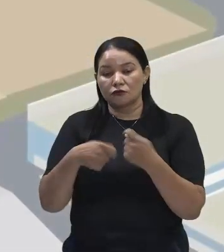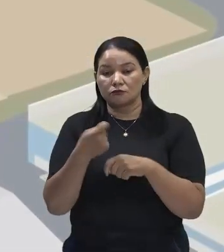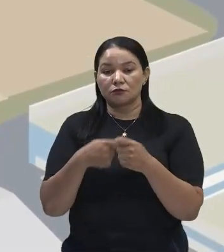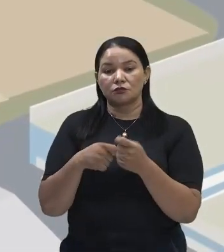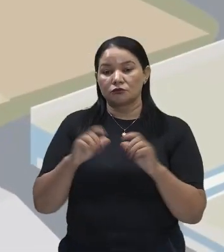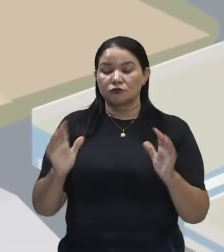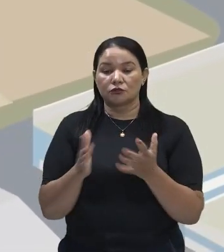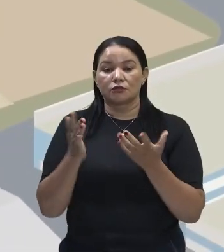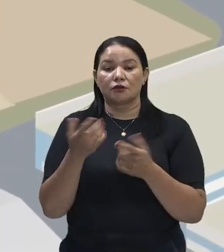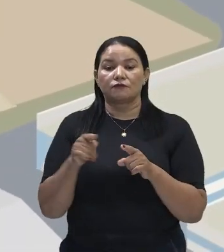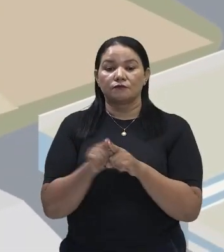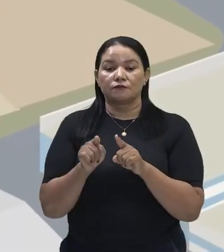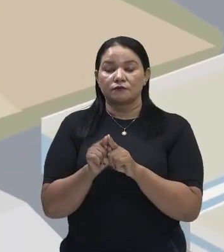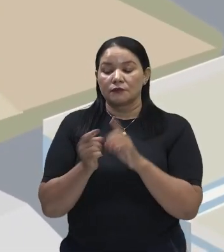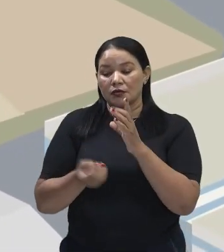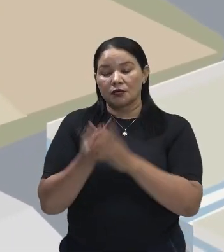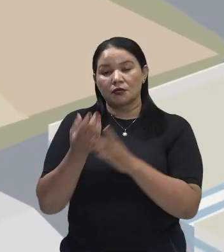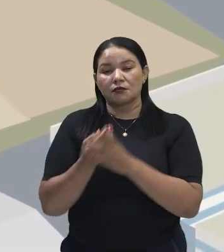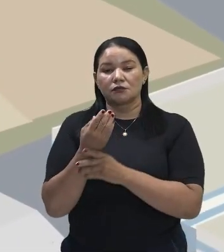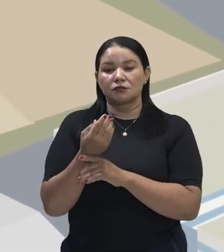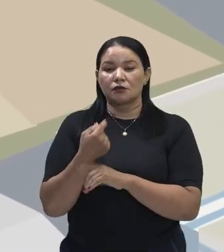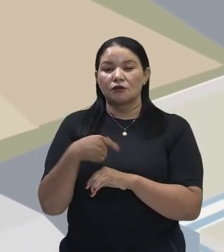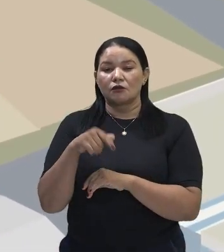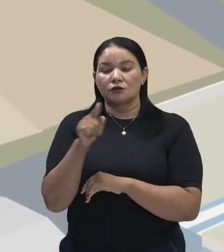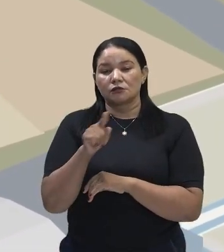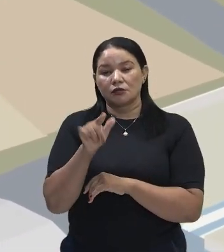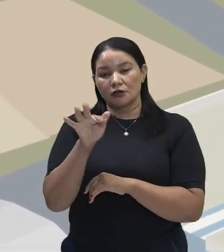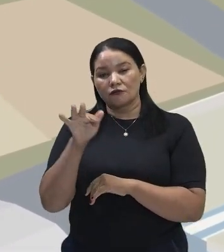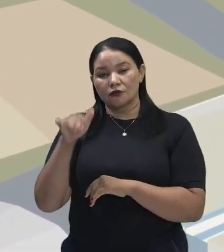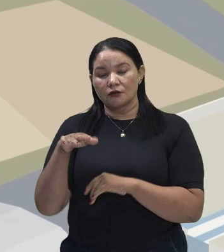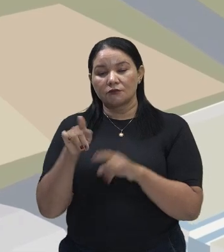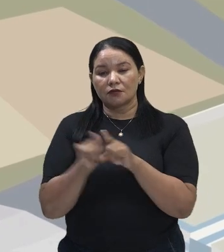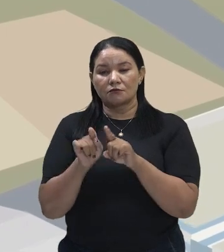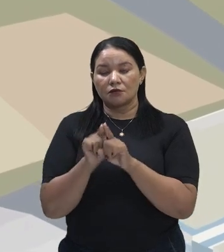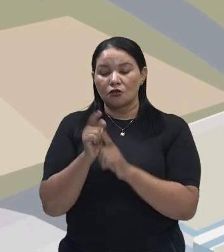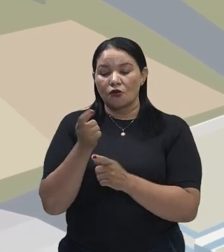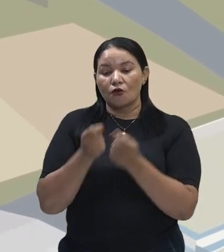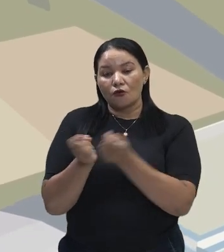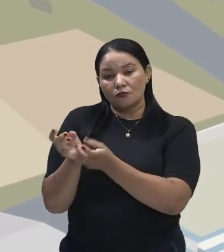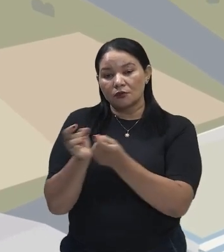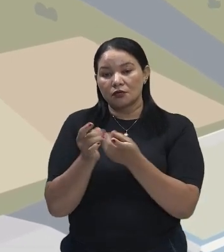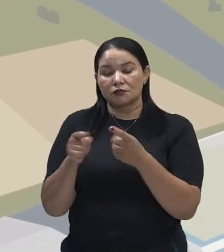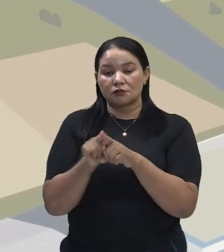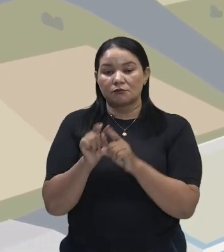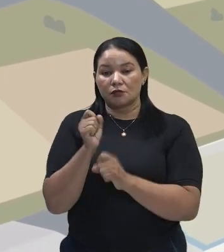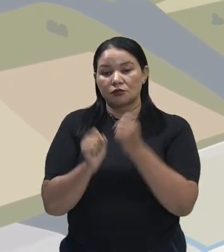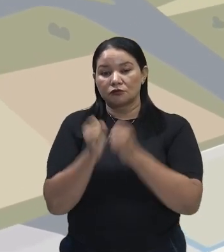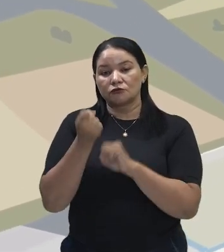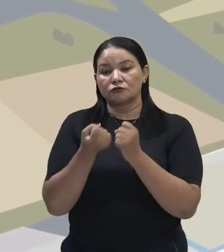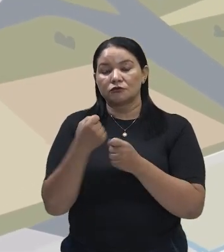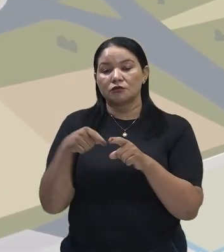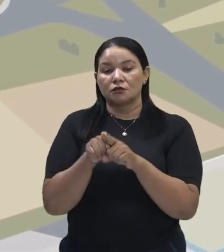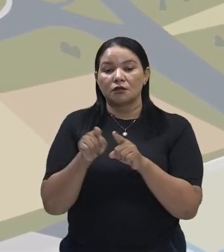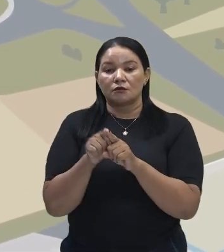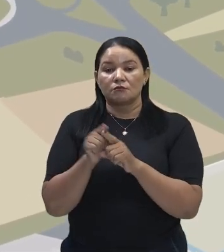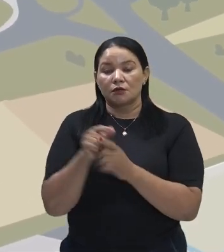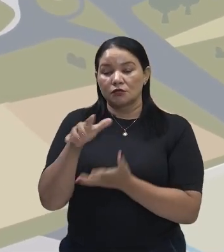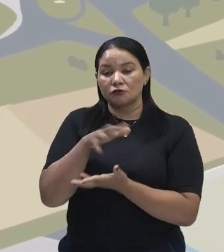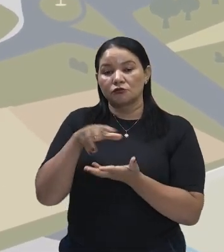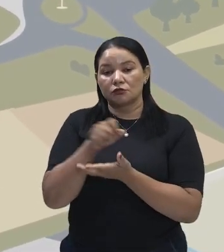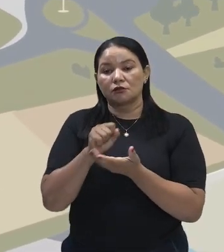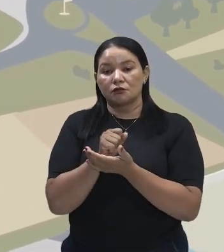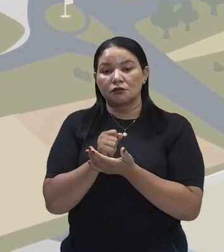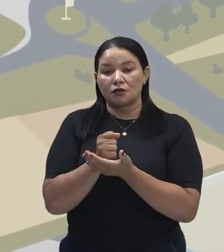Zona Franca de Manaus é um exemplo de como o livre comércio, a industrialização e a sustentabilidade podem caminhar juntos